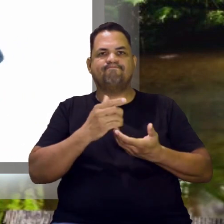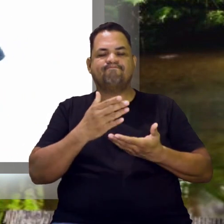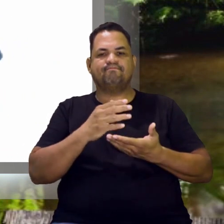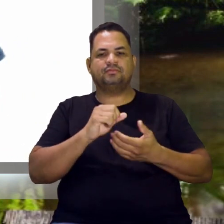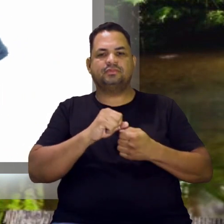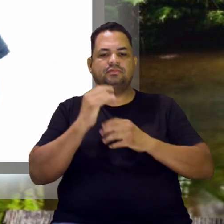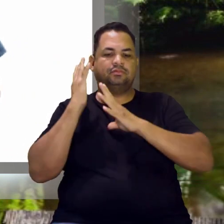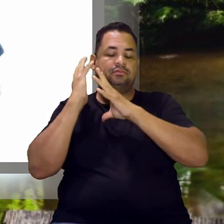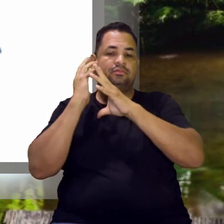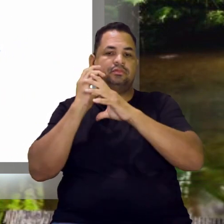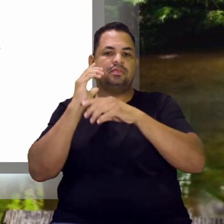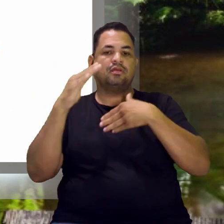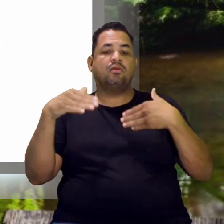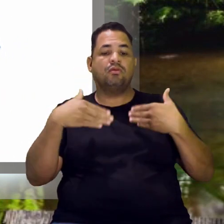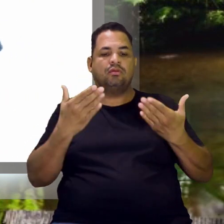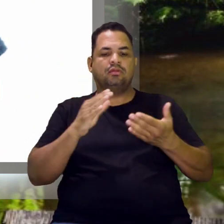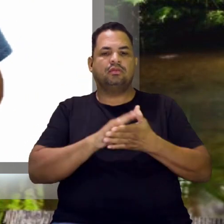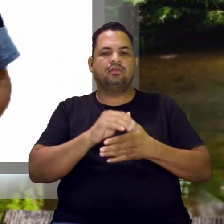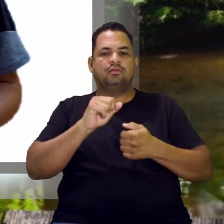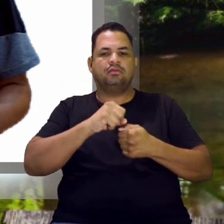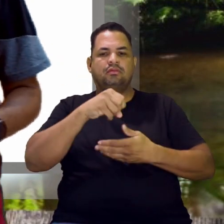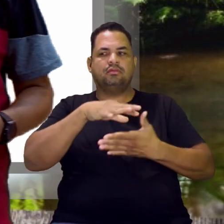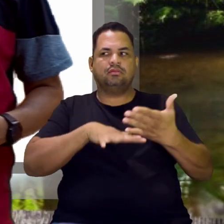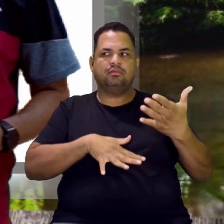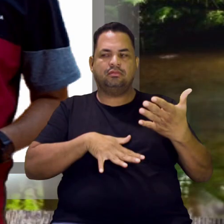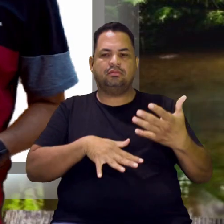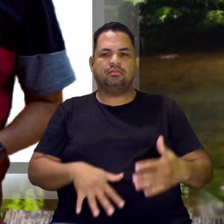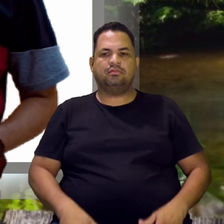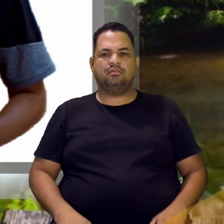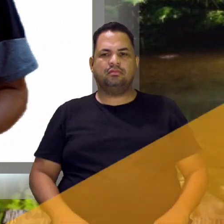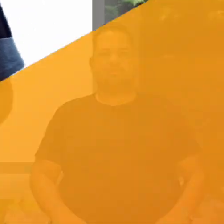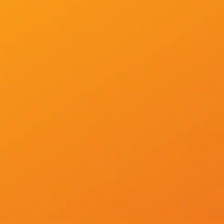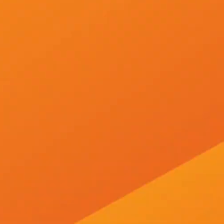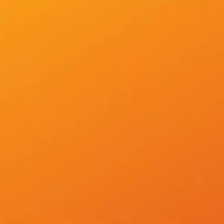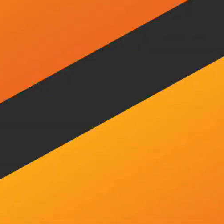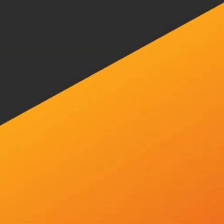nossa revisão e agora a gente vai para a nossa atividade.